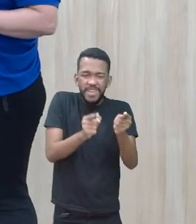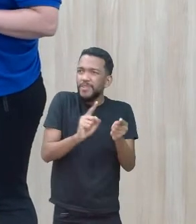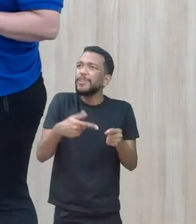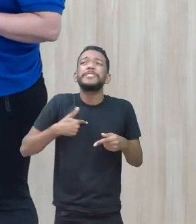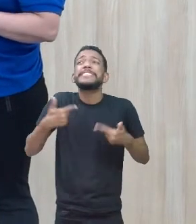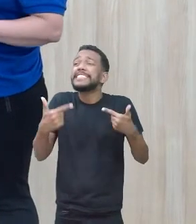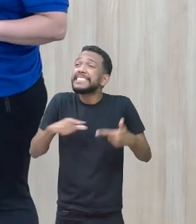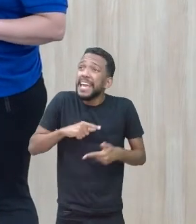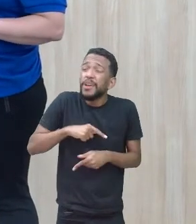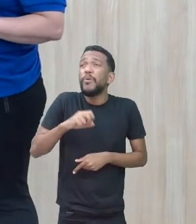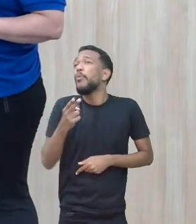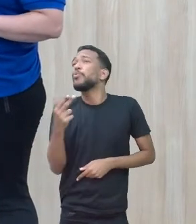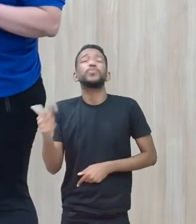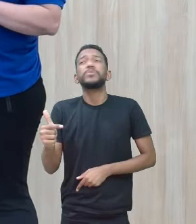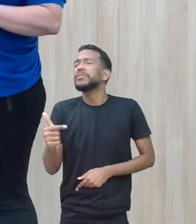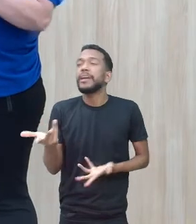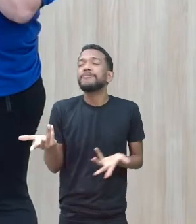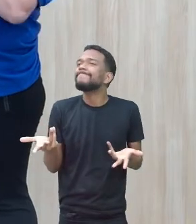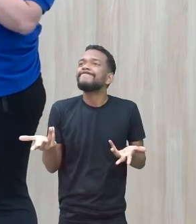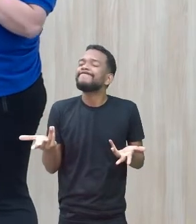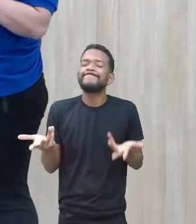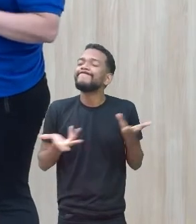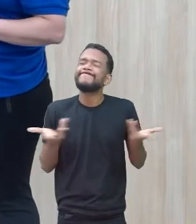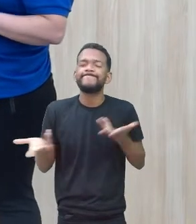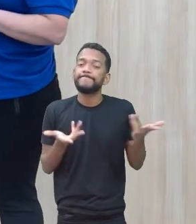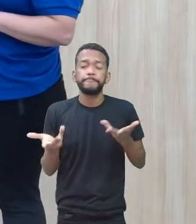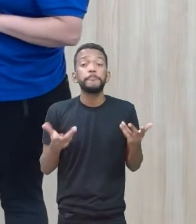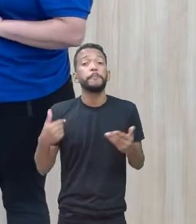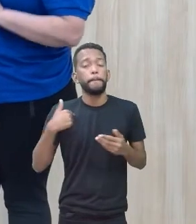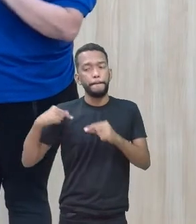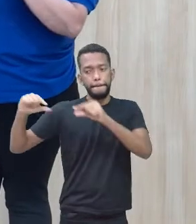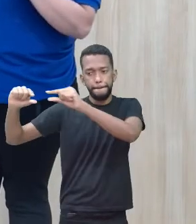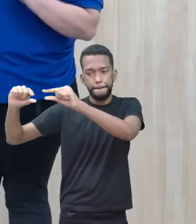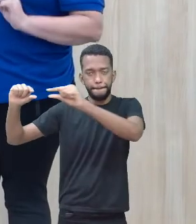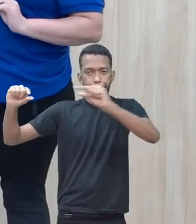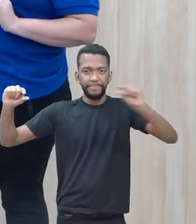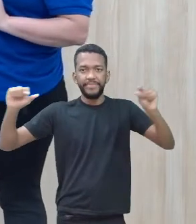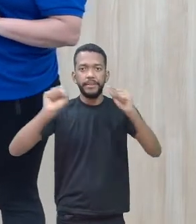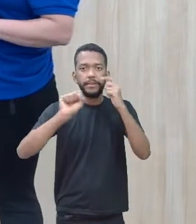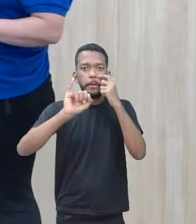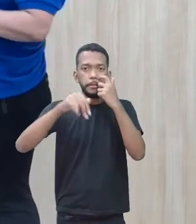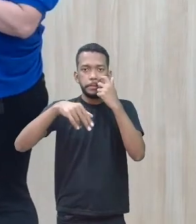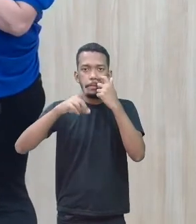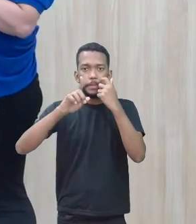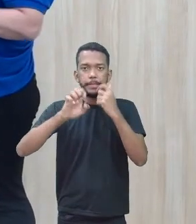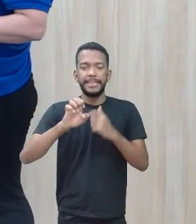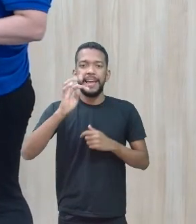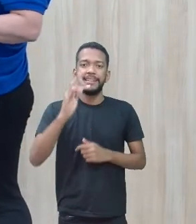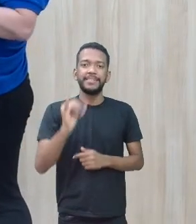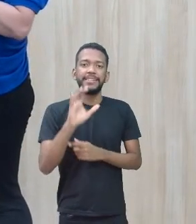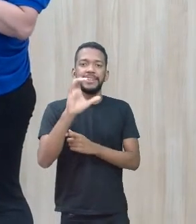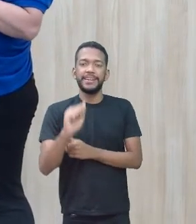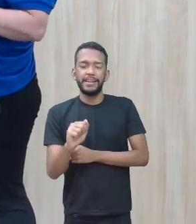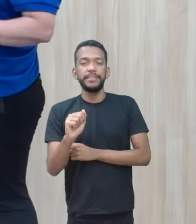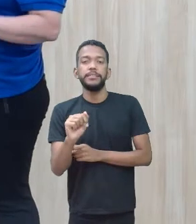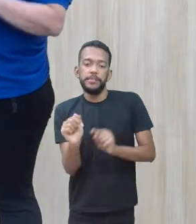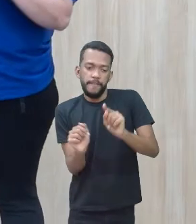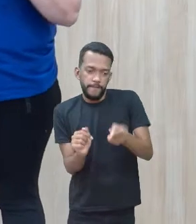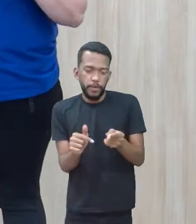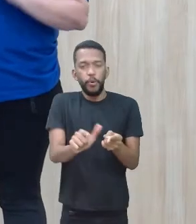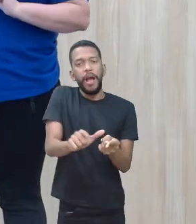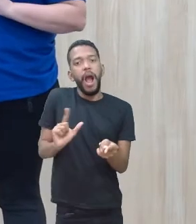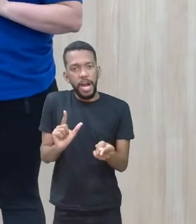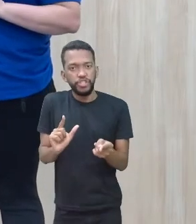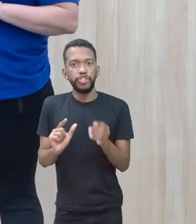ou não tem? Não tem. Então, em uma oração coordenada sindética, a vírgula vem antes